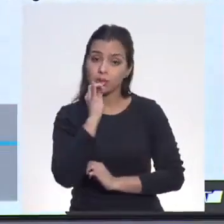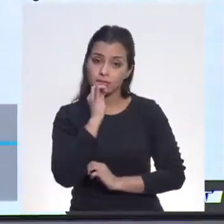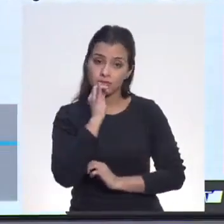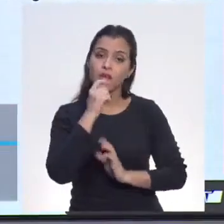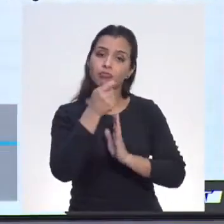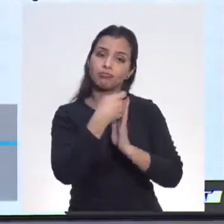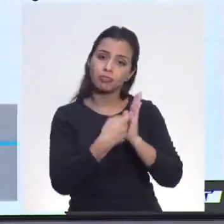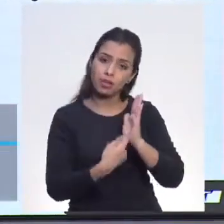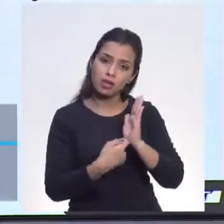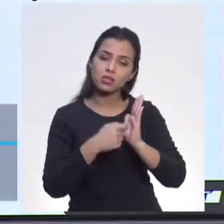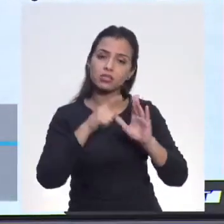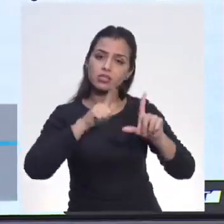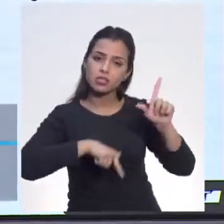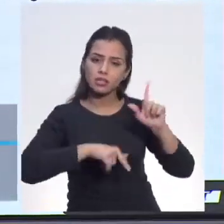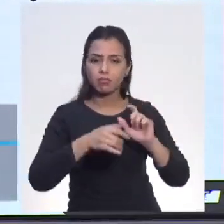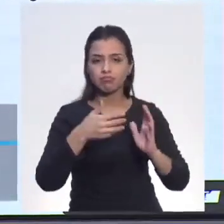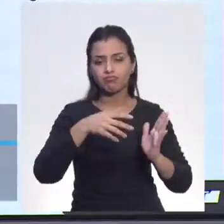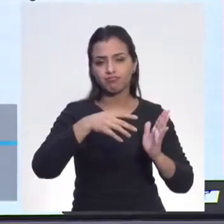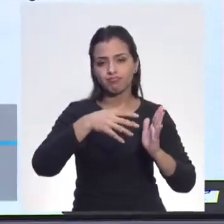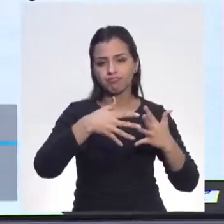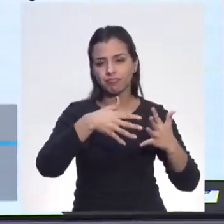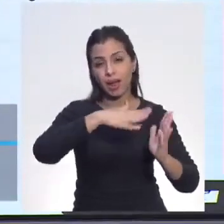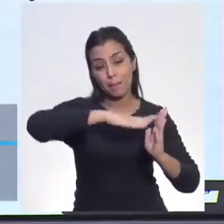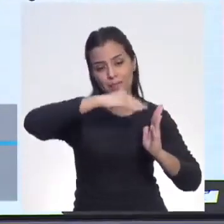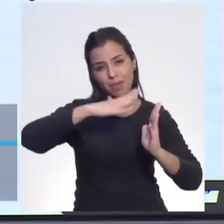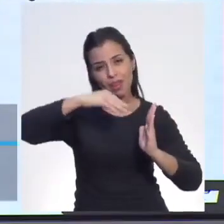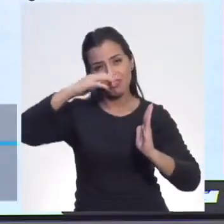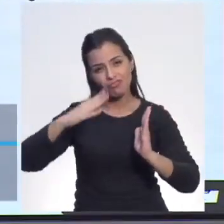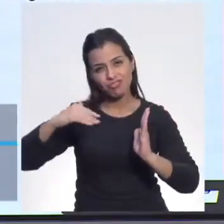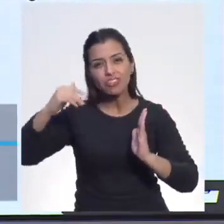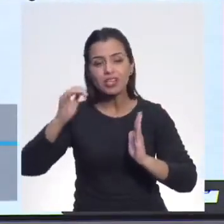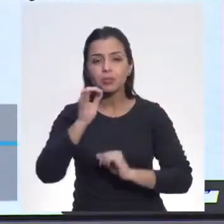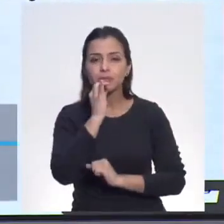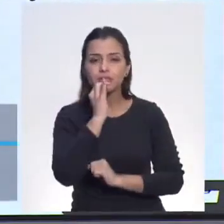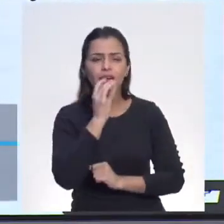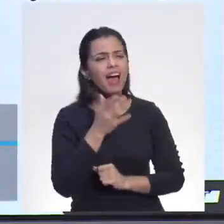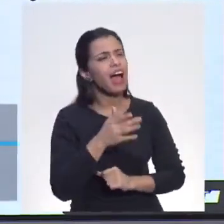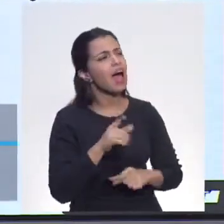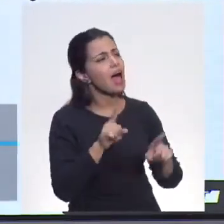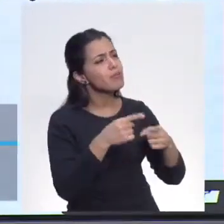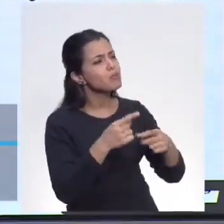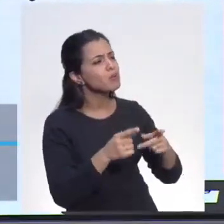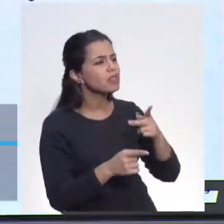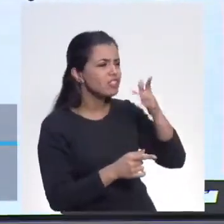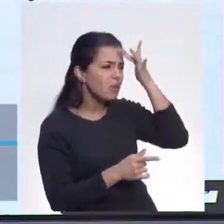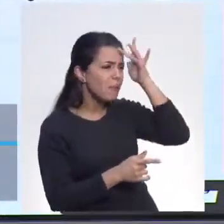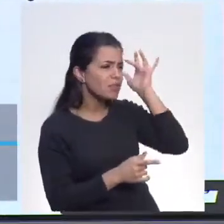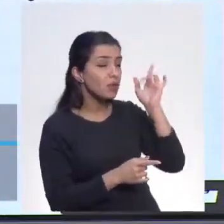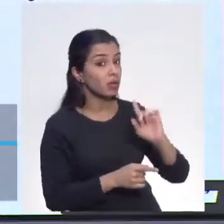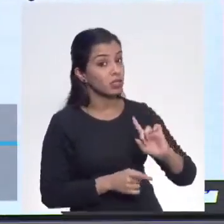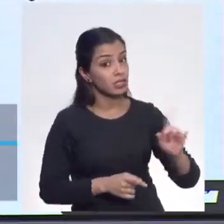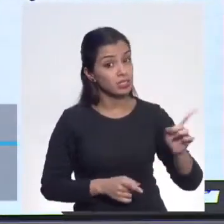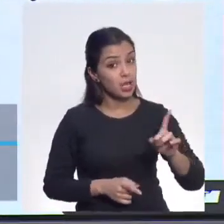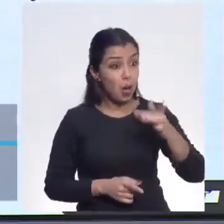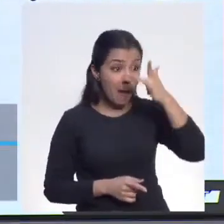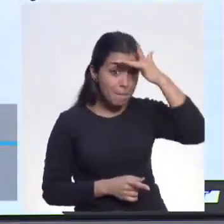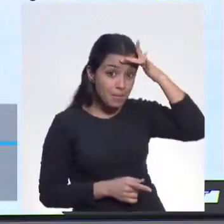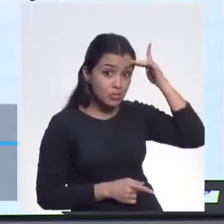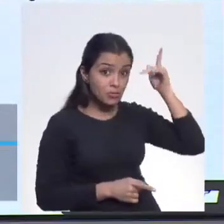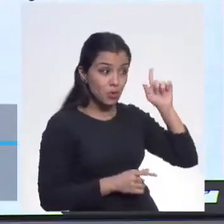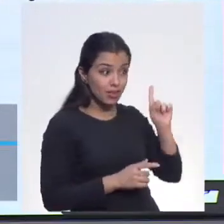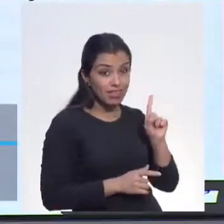né? E, a maioria das vezes, né, a gente confunde, fala assim, a música de fulano de tal. Não, fulano de tal é o intérprete.